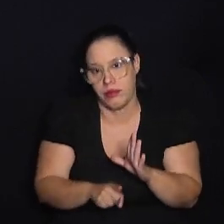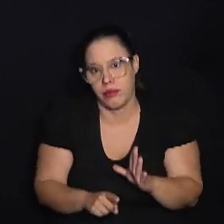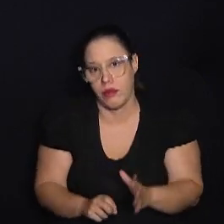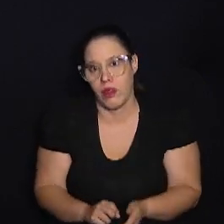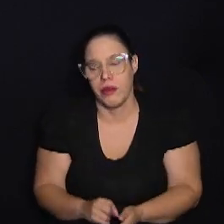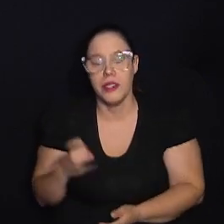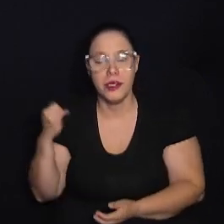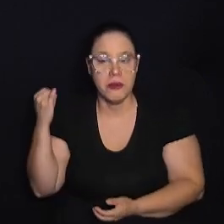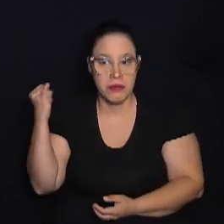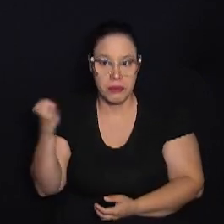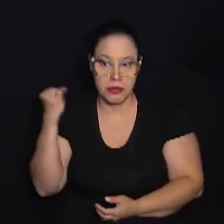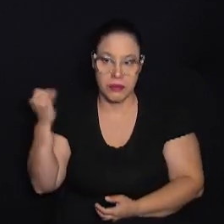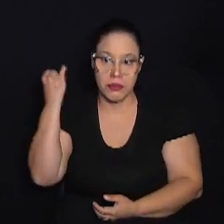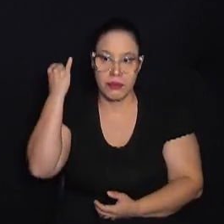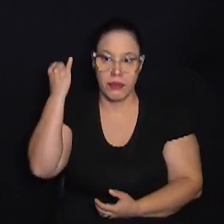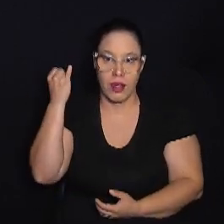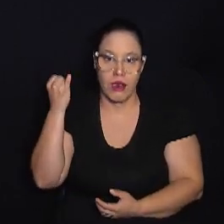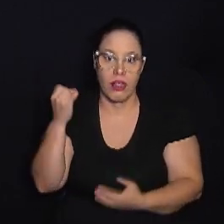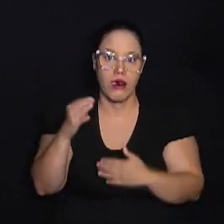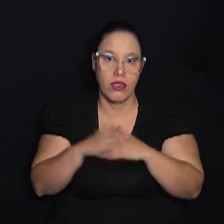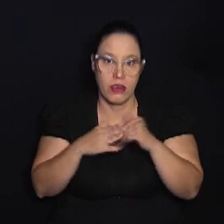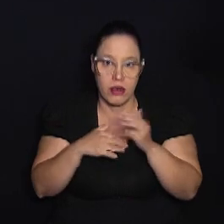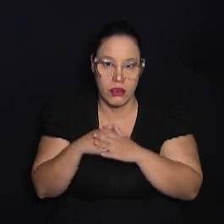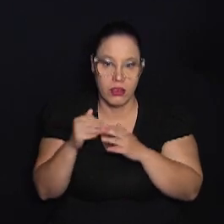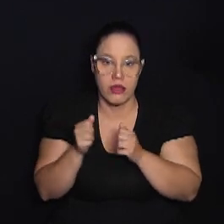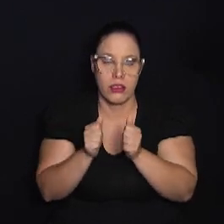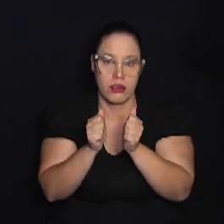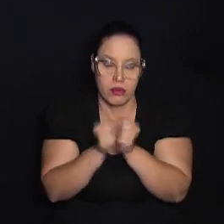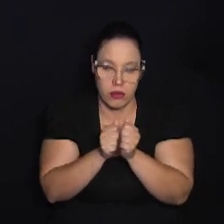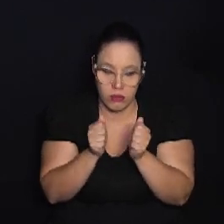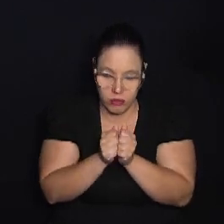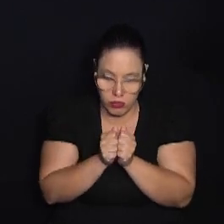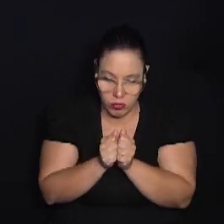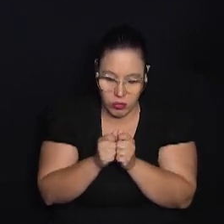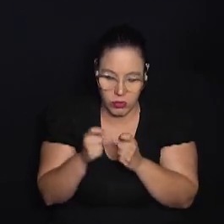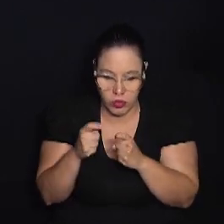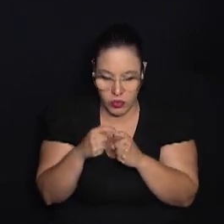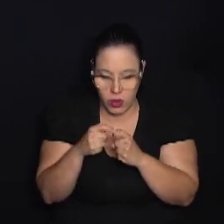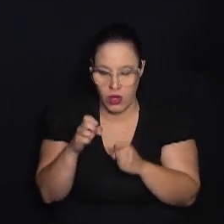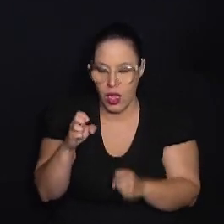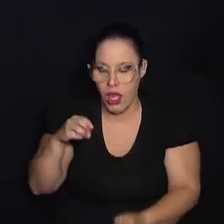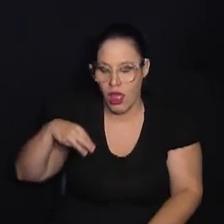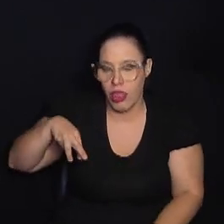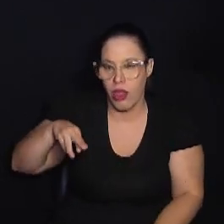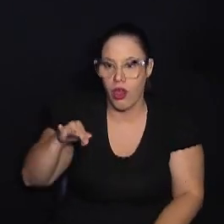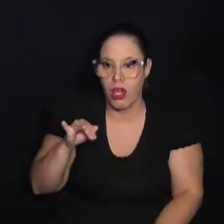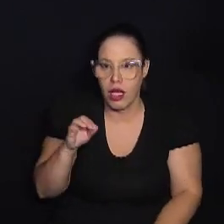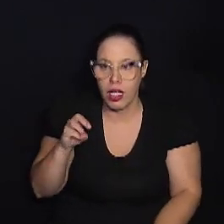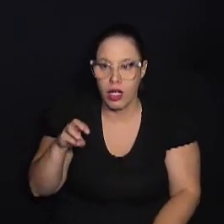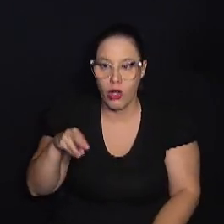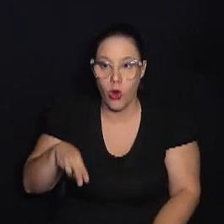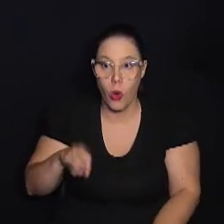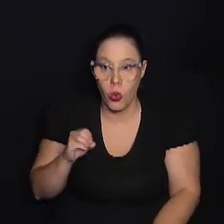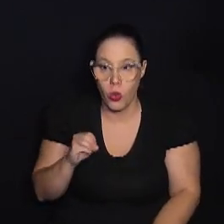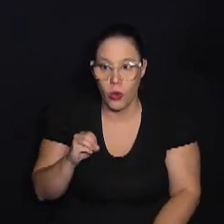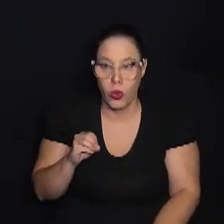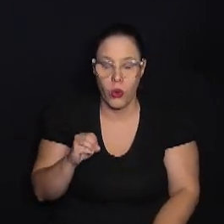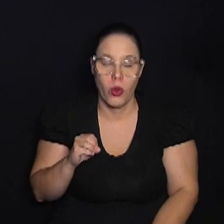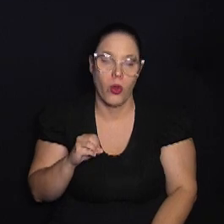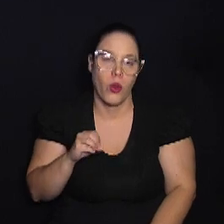tratamento junto com o médico da medicina nuclear, com o endócrino, que isso vai trazer mais segurança,